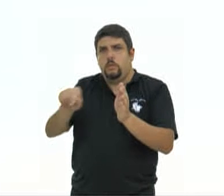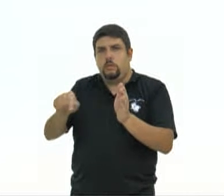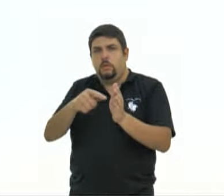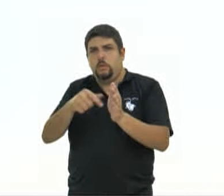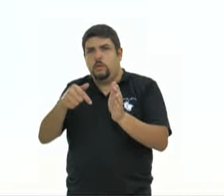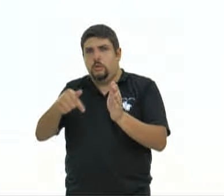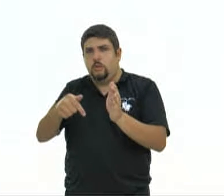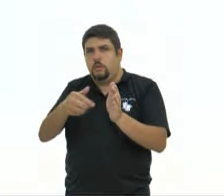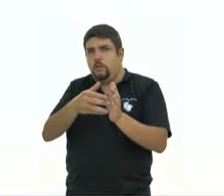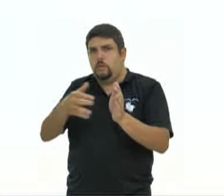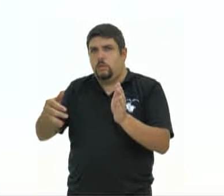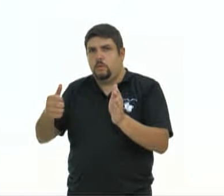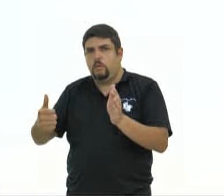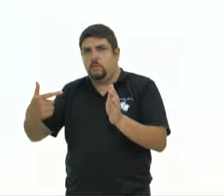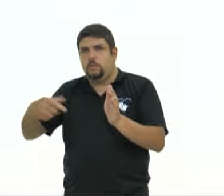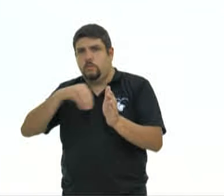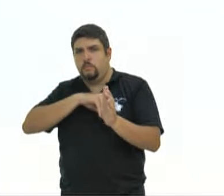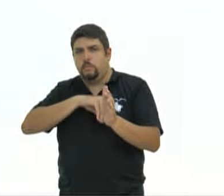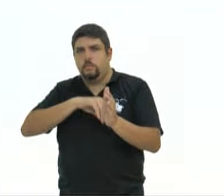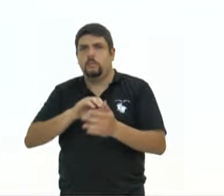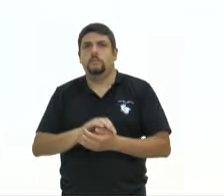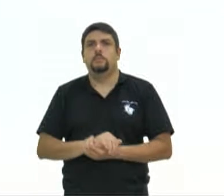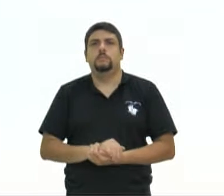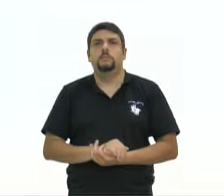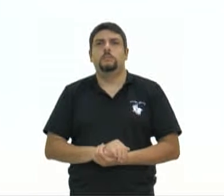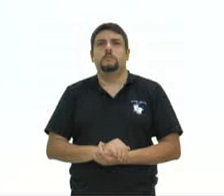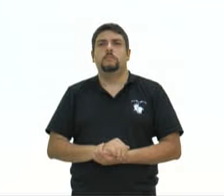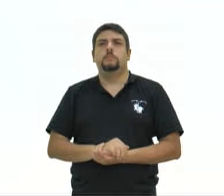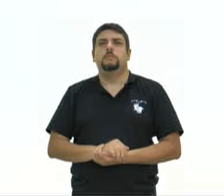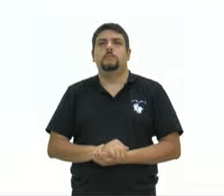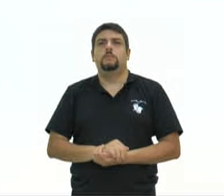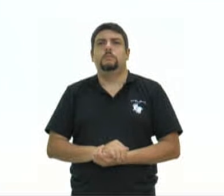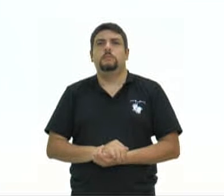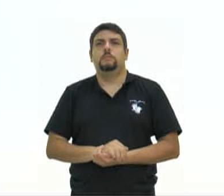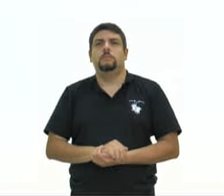a 12 salários mínimos. Ok?